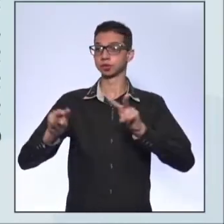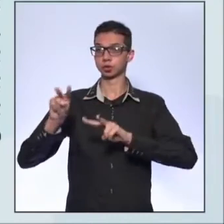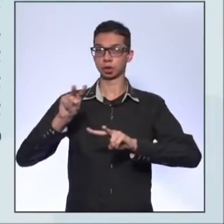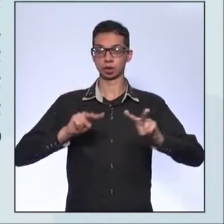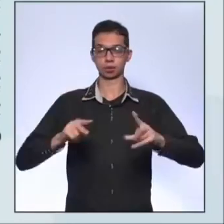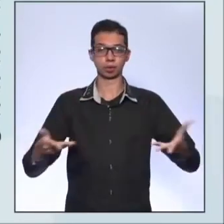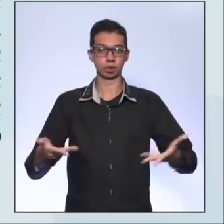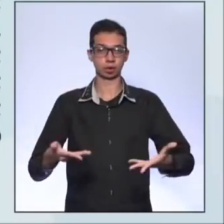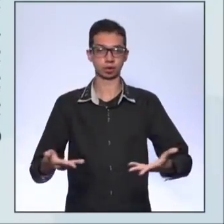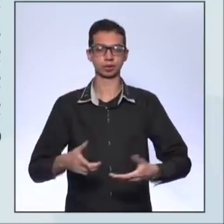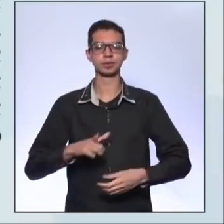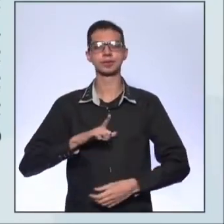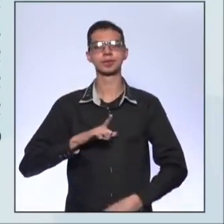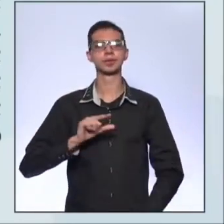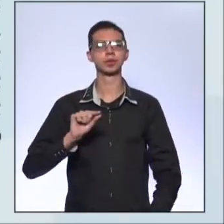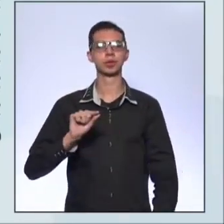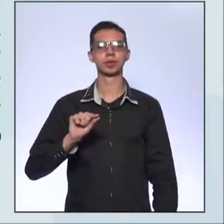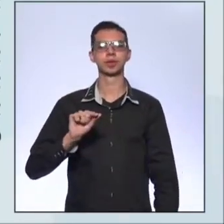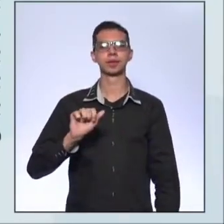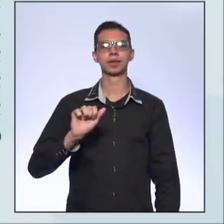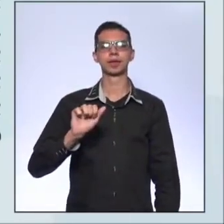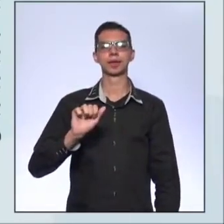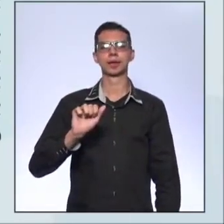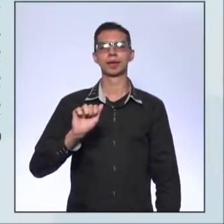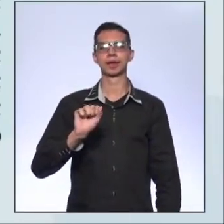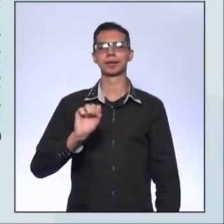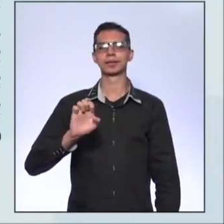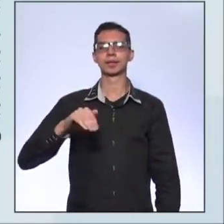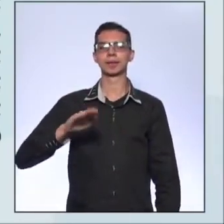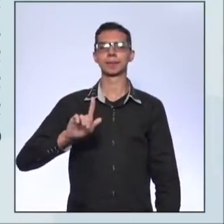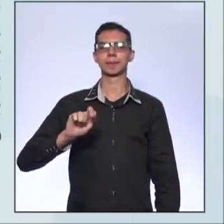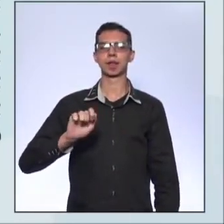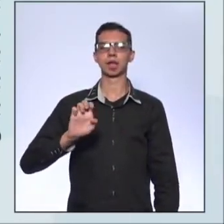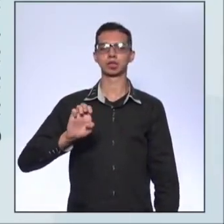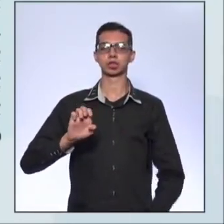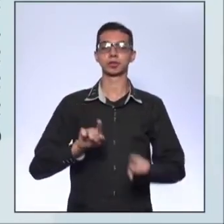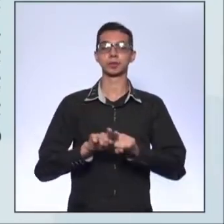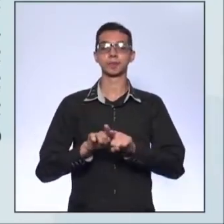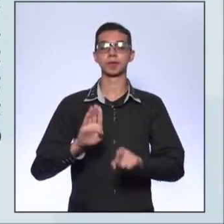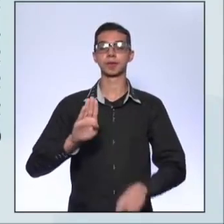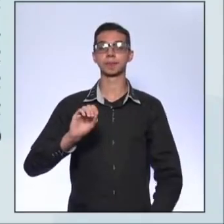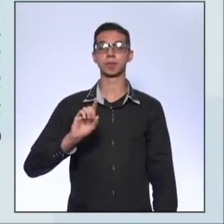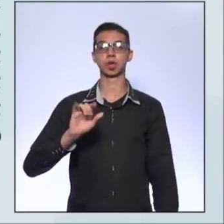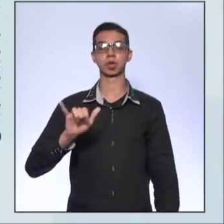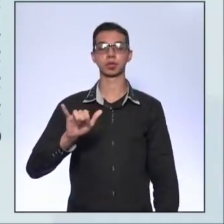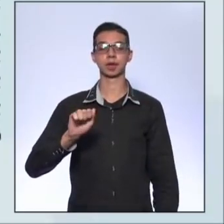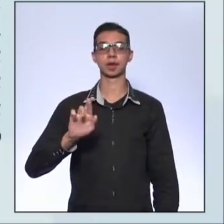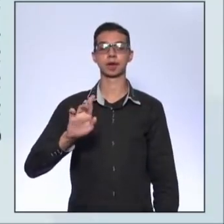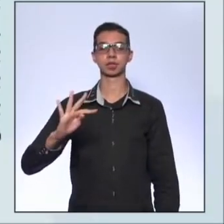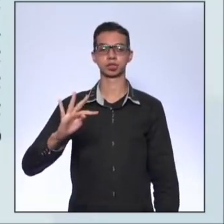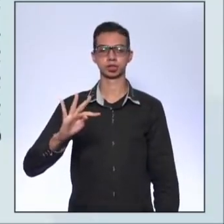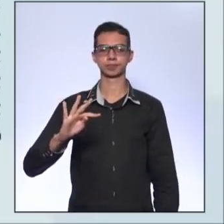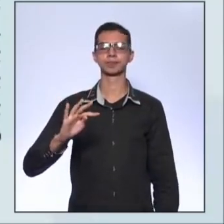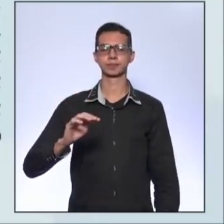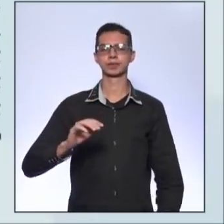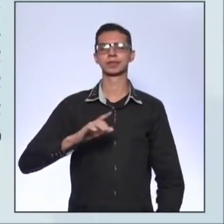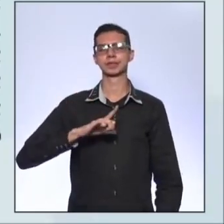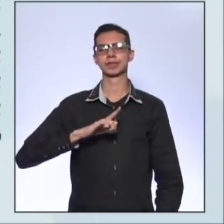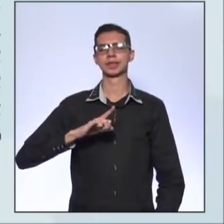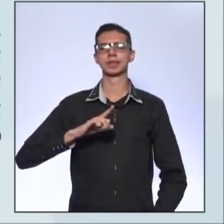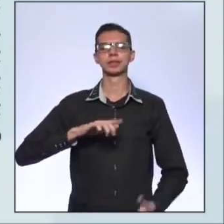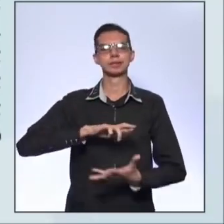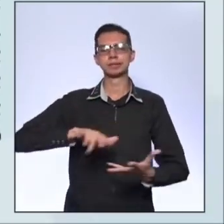temos aí a assemblagem, a body art, cerâmica, colagem, desenho, escultura, fotografia,